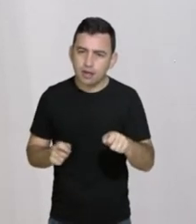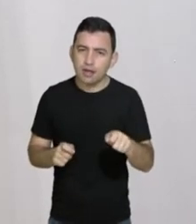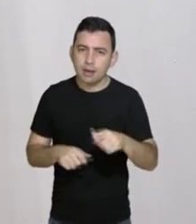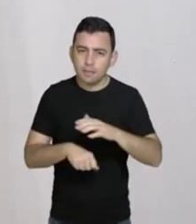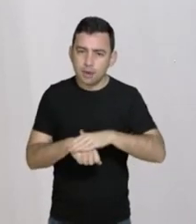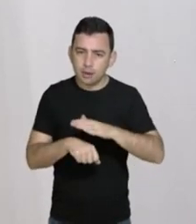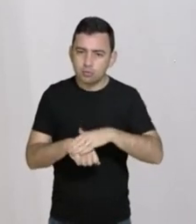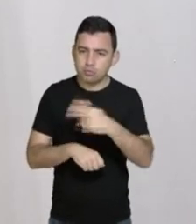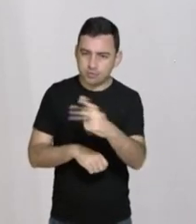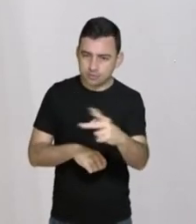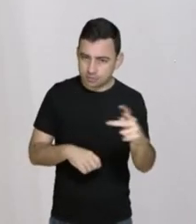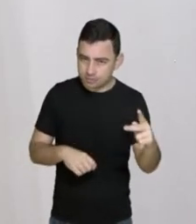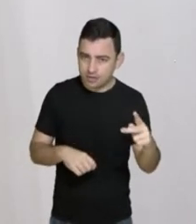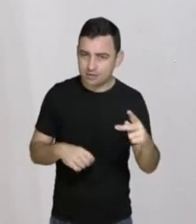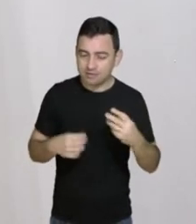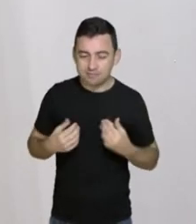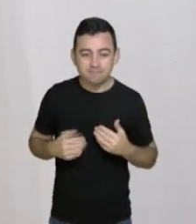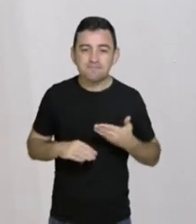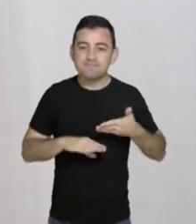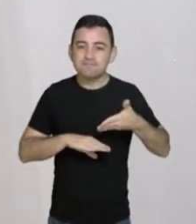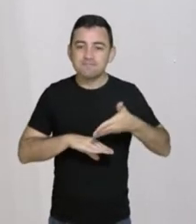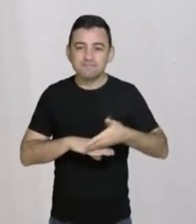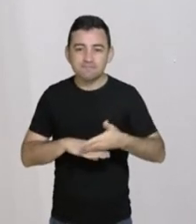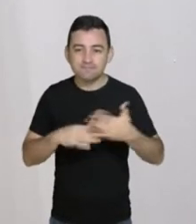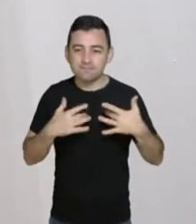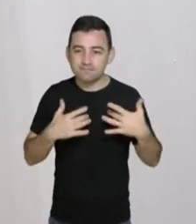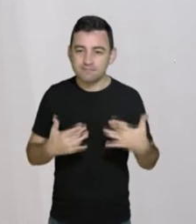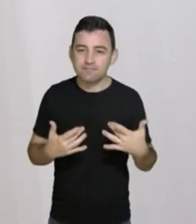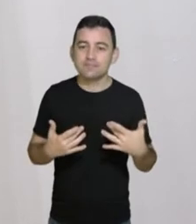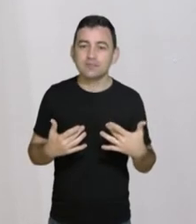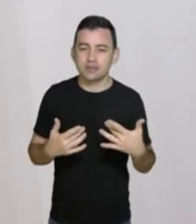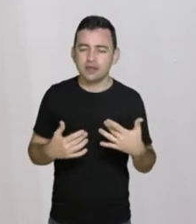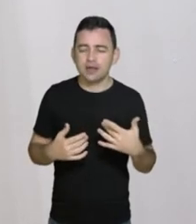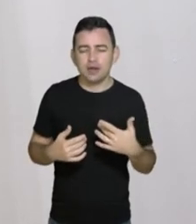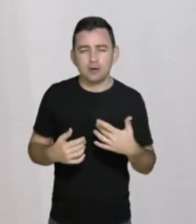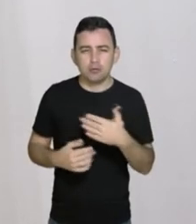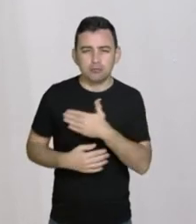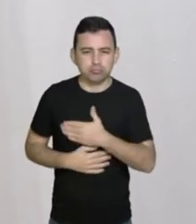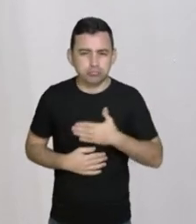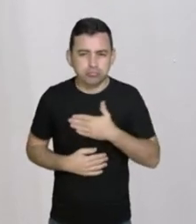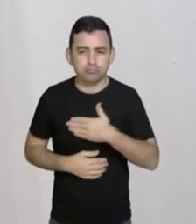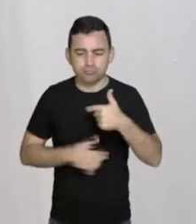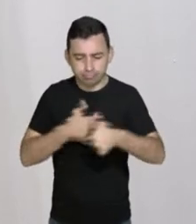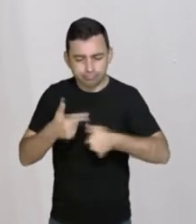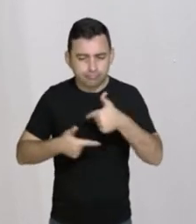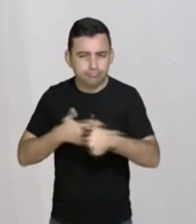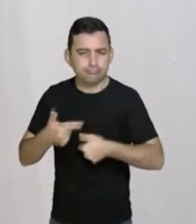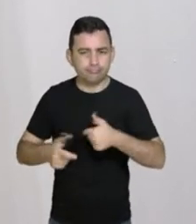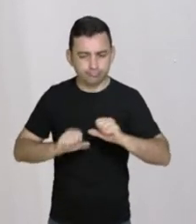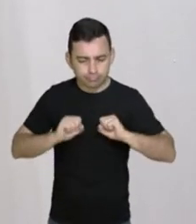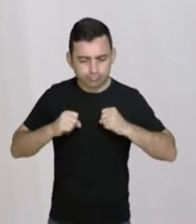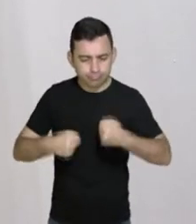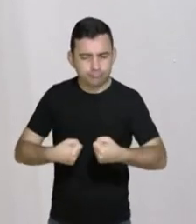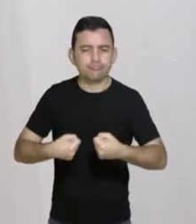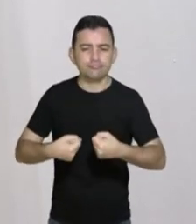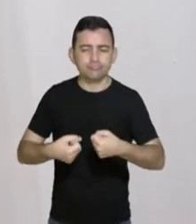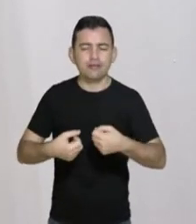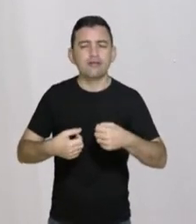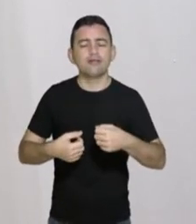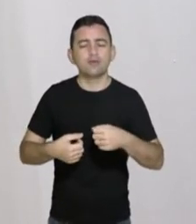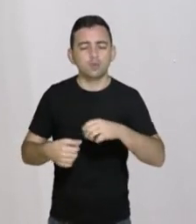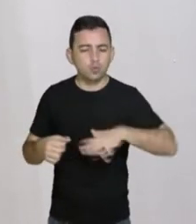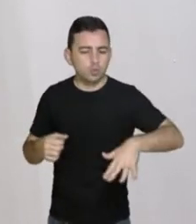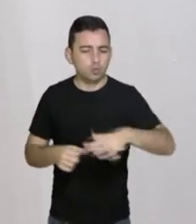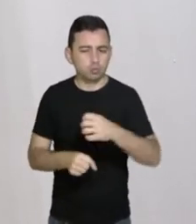a oportunidade que é recebida com muita dedicação e trabalho, porque defenderei, sim, as obras